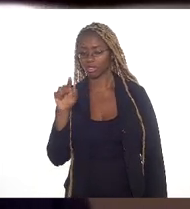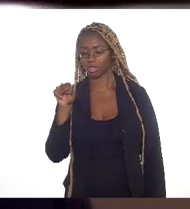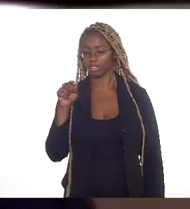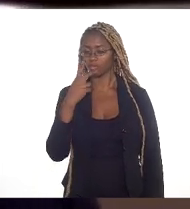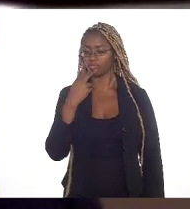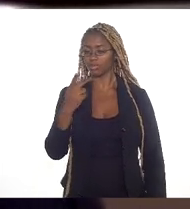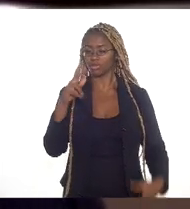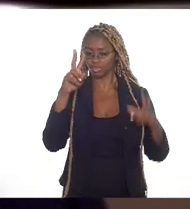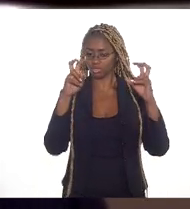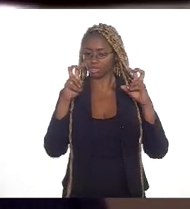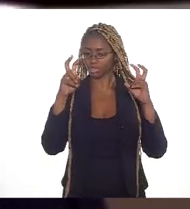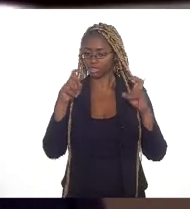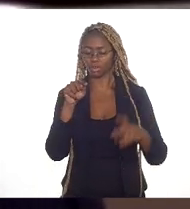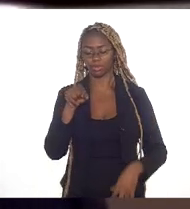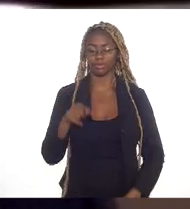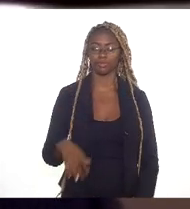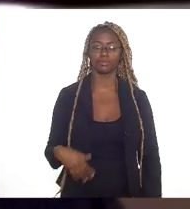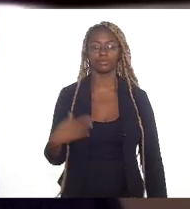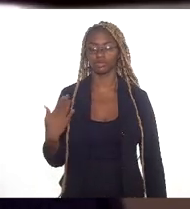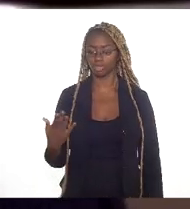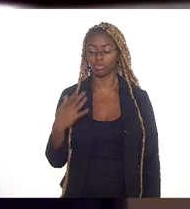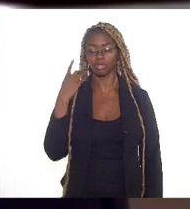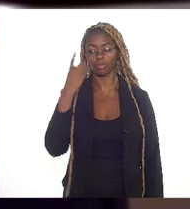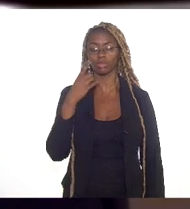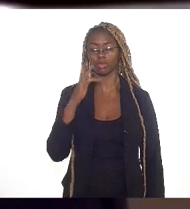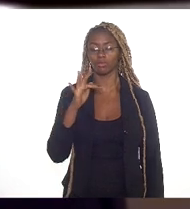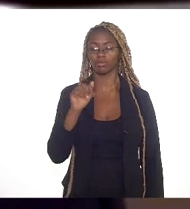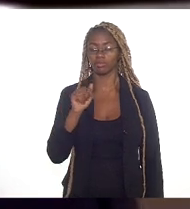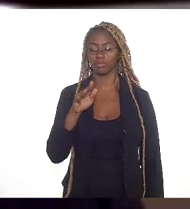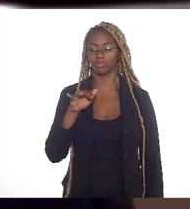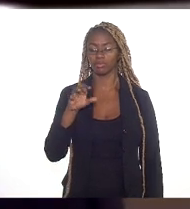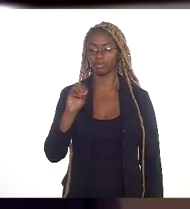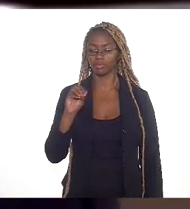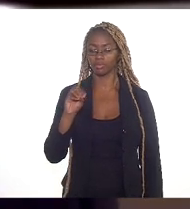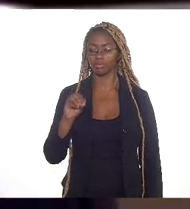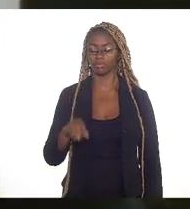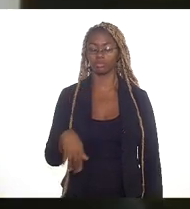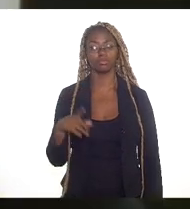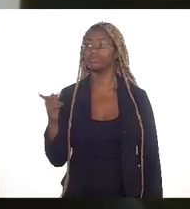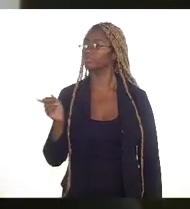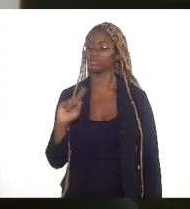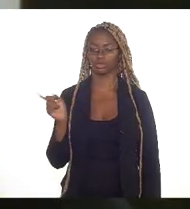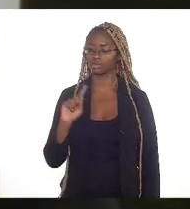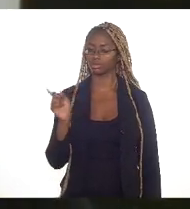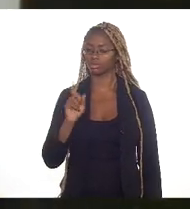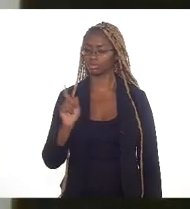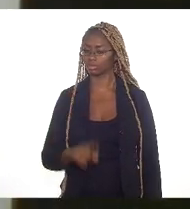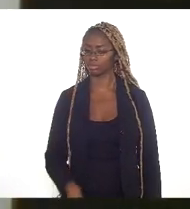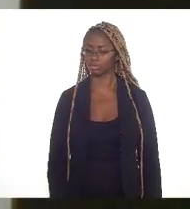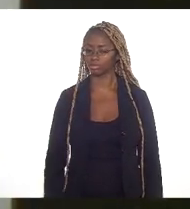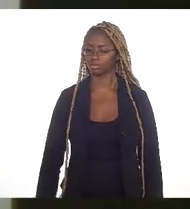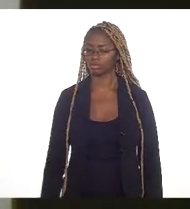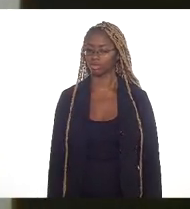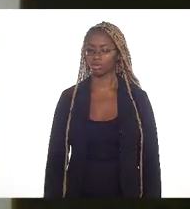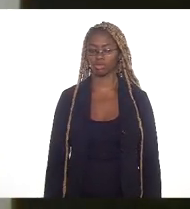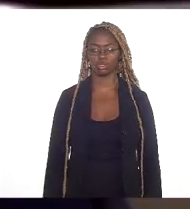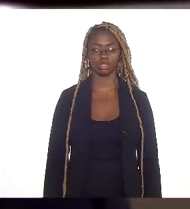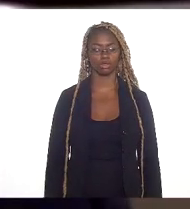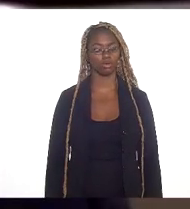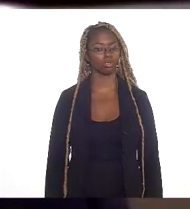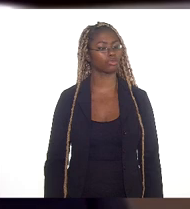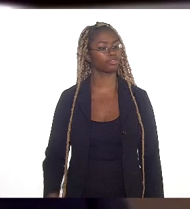tema. Deputado Fábio Silva. Voto não, presidente. Deputado